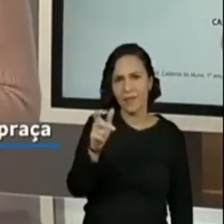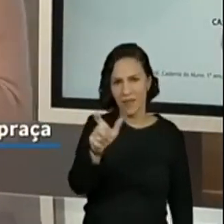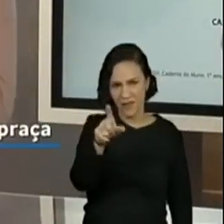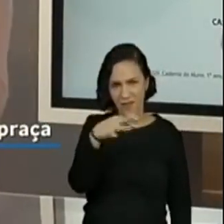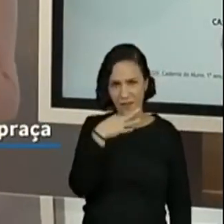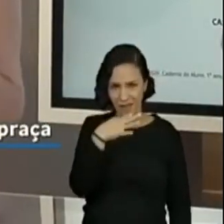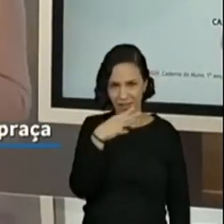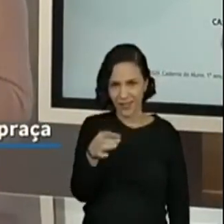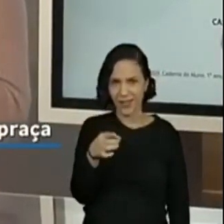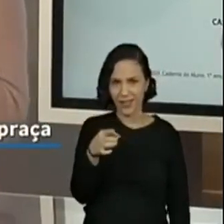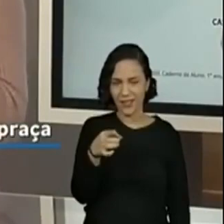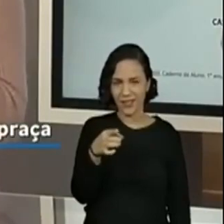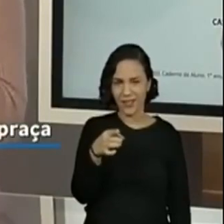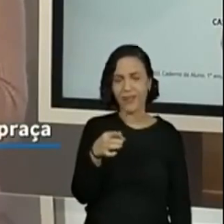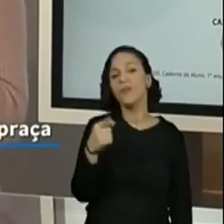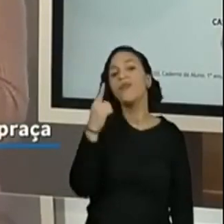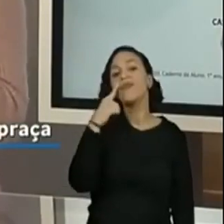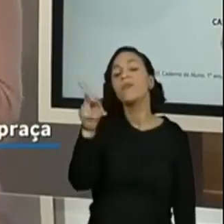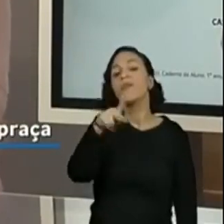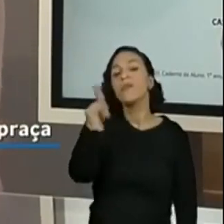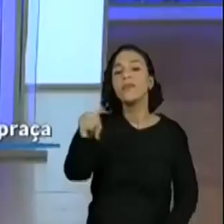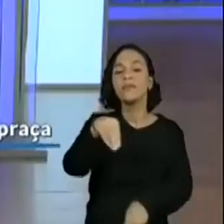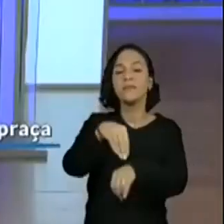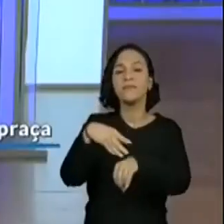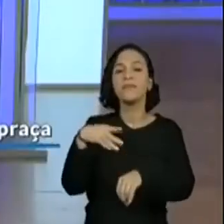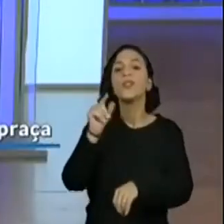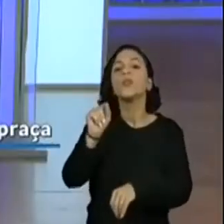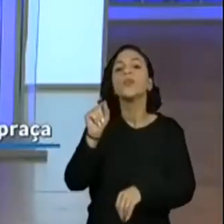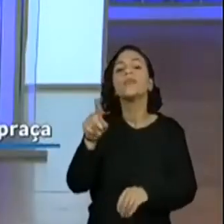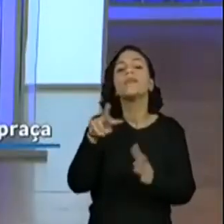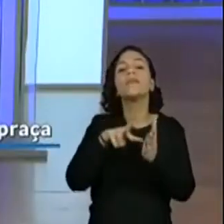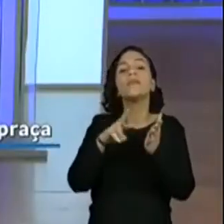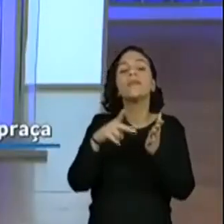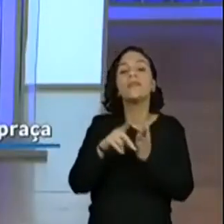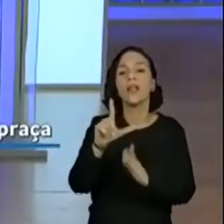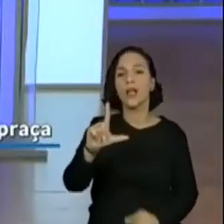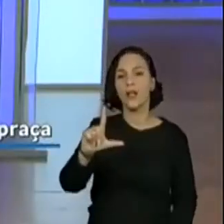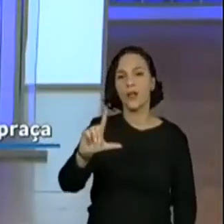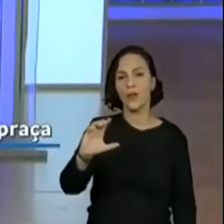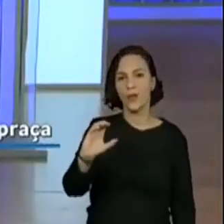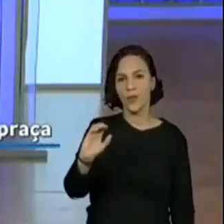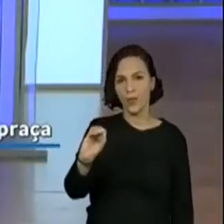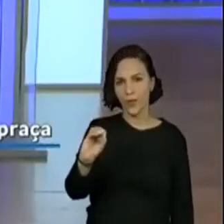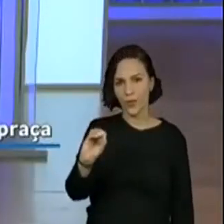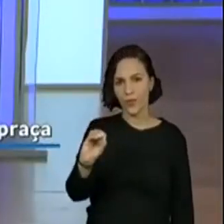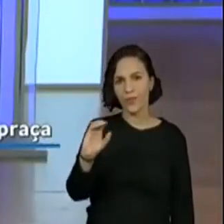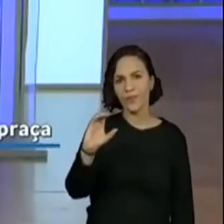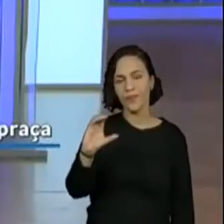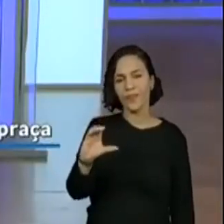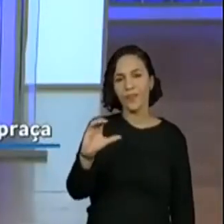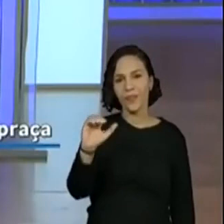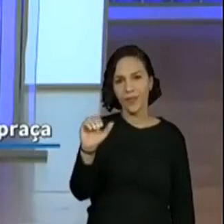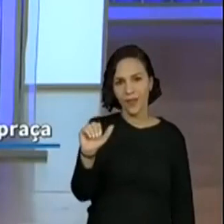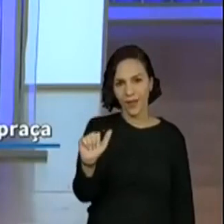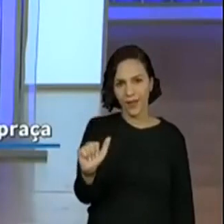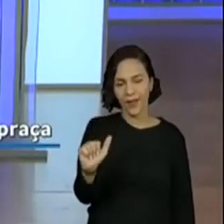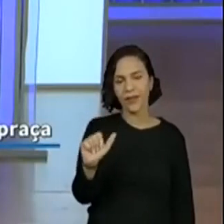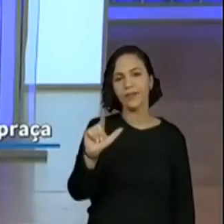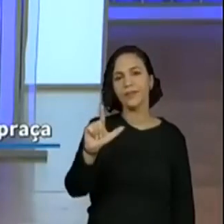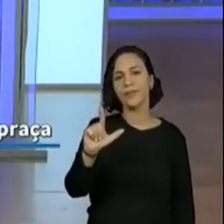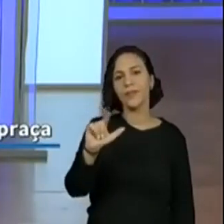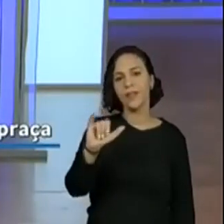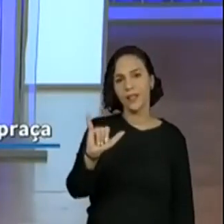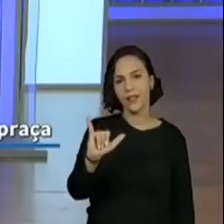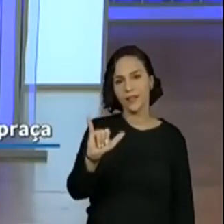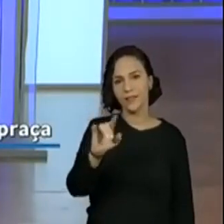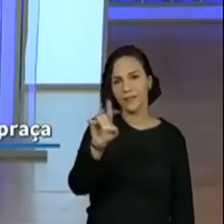colocando ali as respostas deles pra gente. Isso. O que é localizar? Quando com a gente as palavrinhas fala... deles, Isso, né? com as palavras que eles